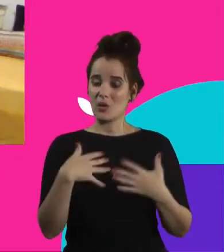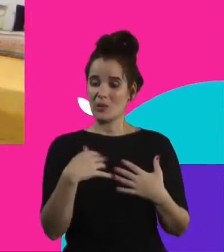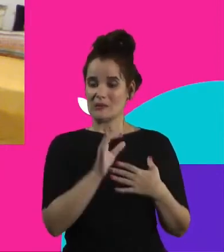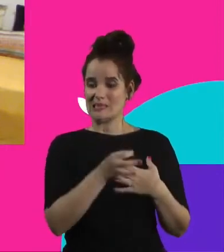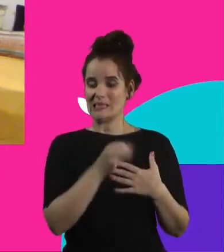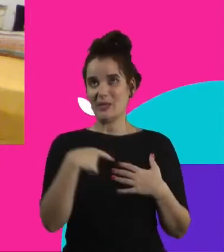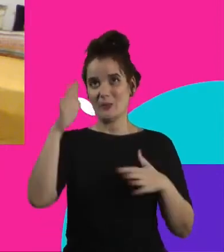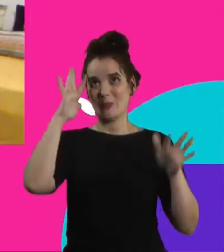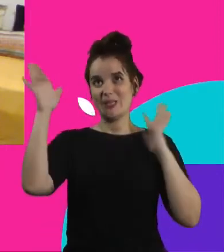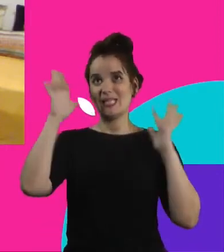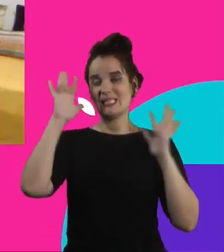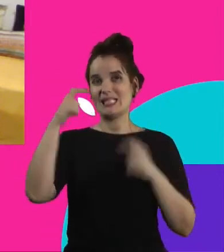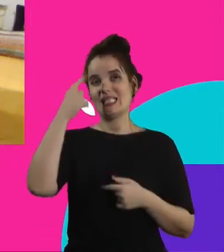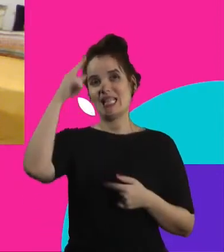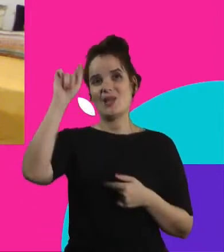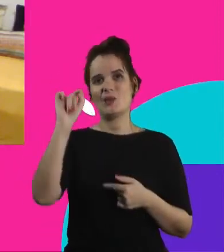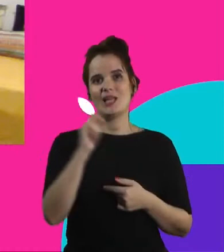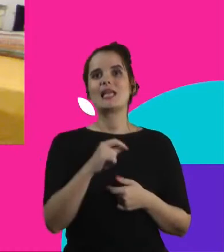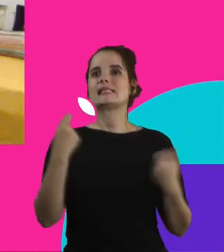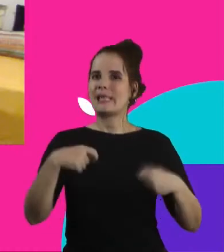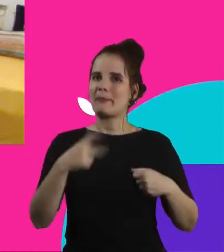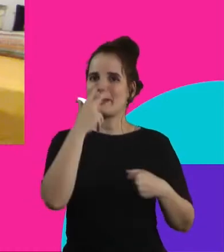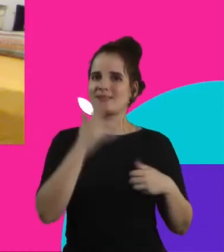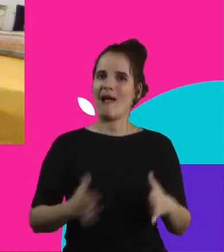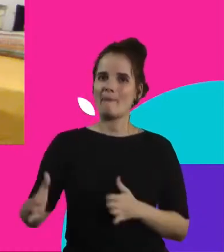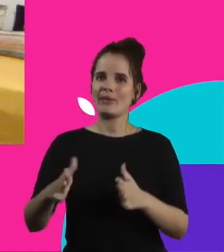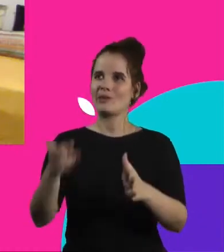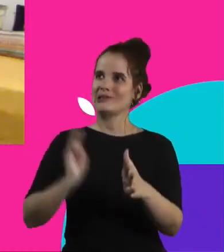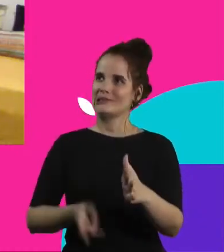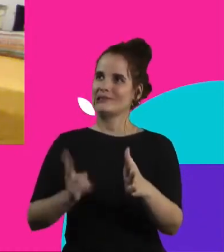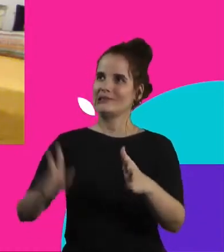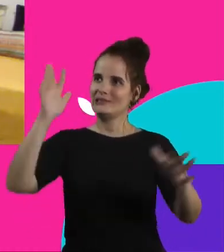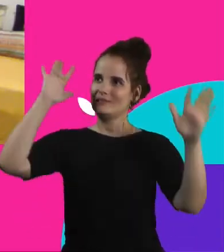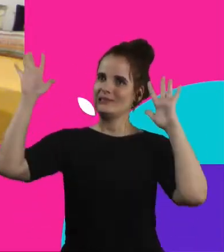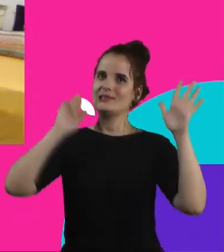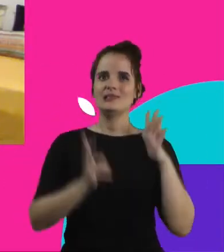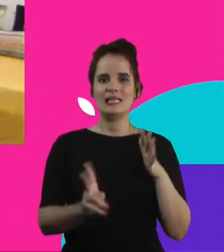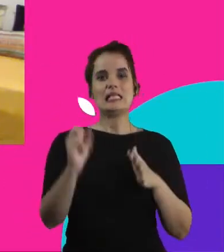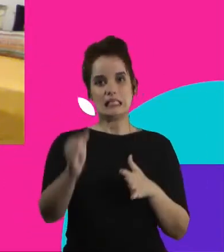muito essa ideia, né? Vamos estar sempre nessa jornada, né? Quem está comprometido